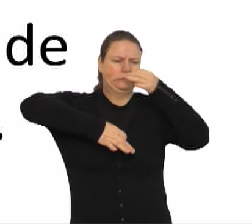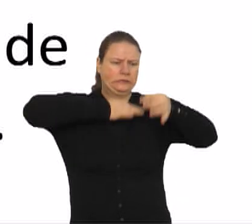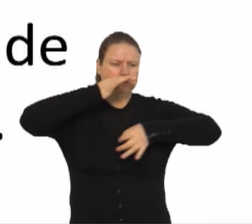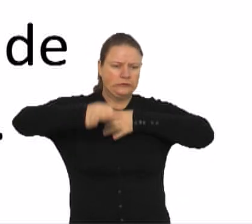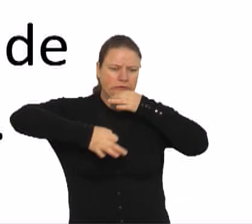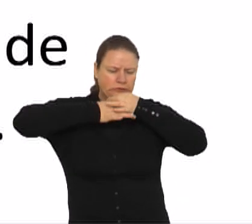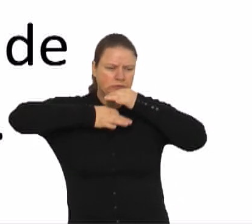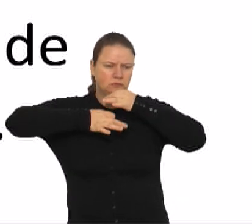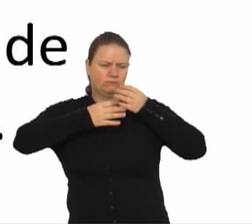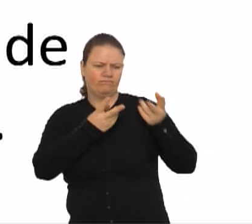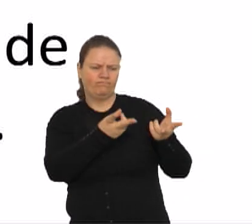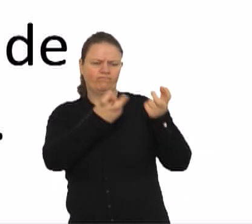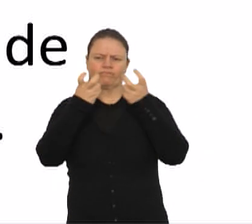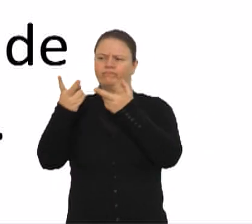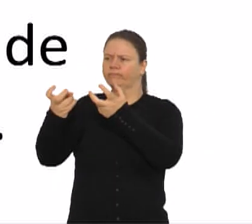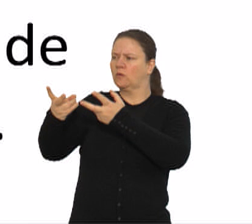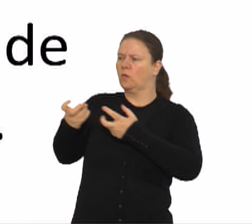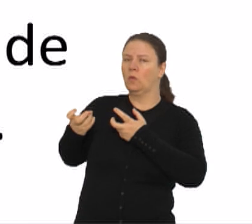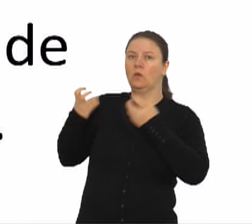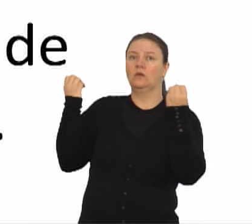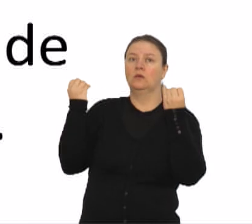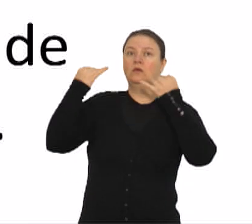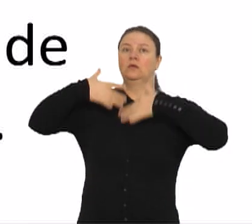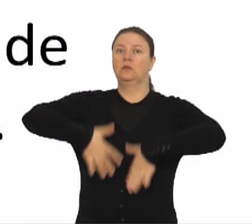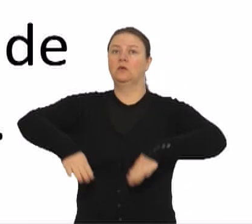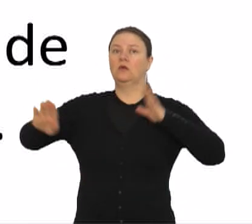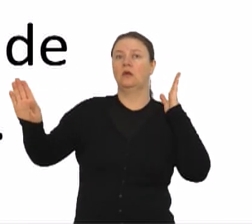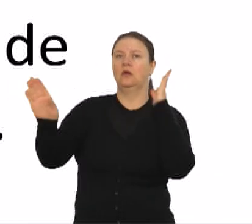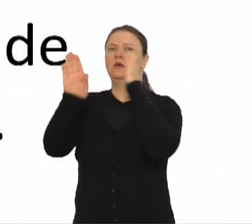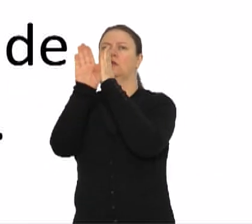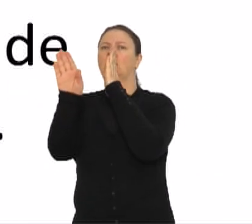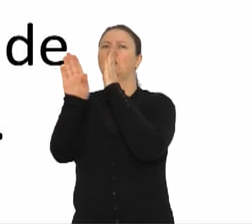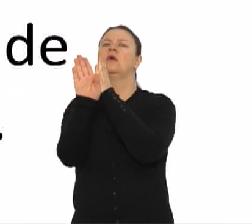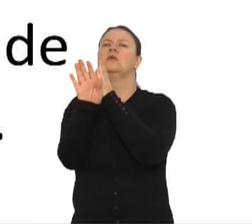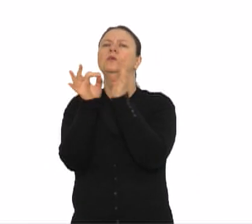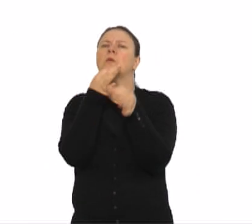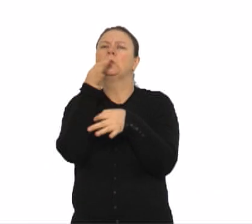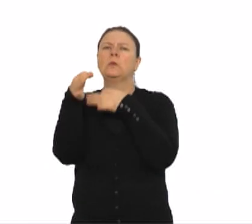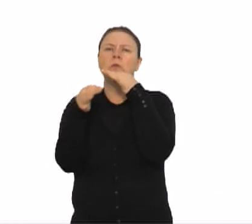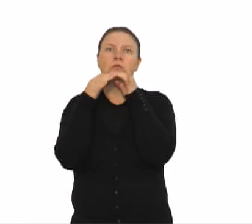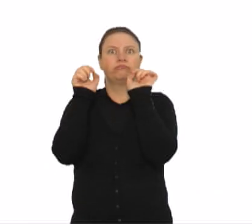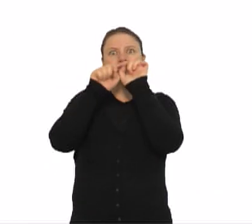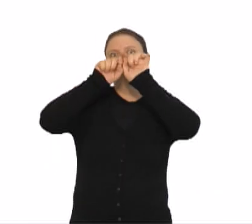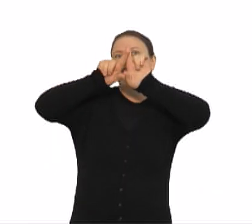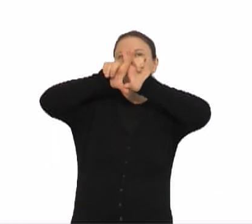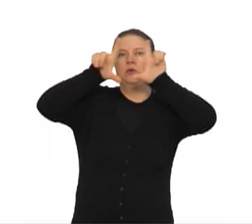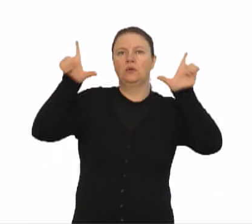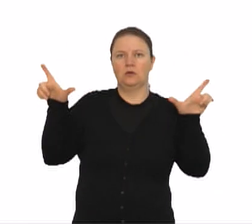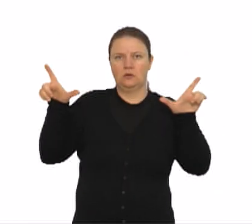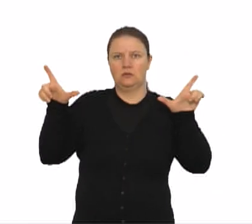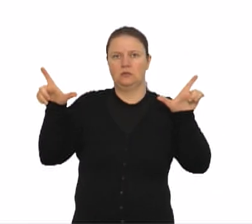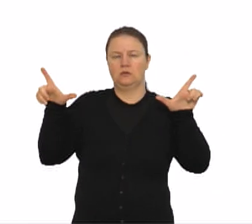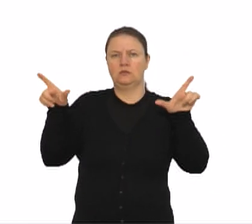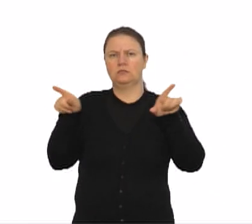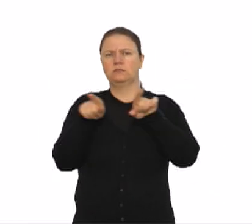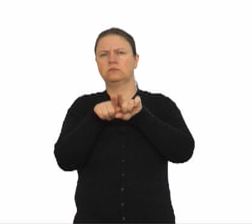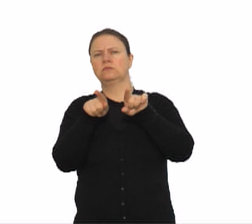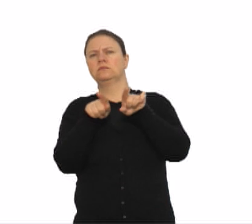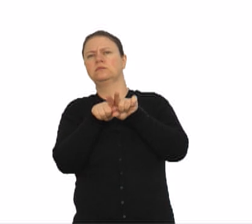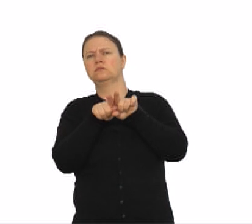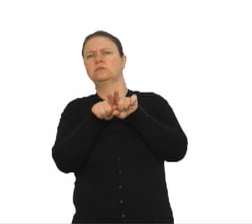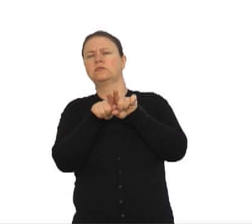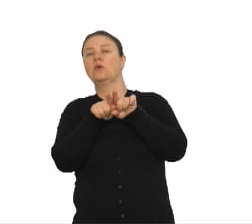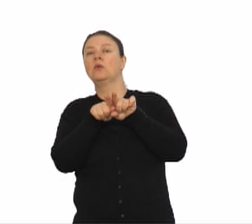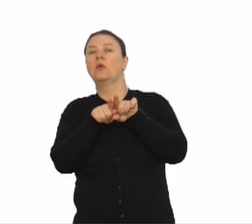permite conhecê-la e explicá-la por meio de argumentos claros. Por isso, mais